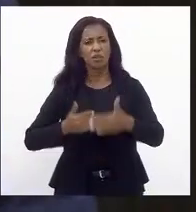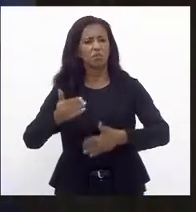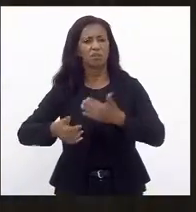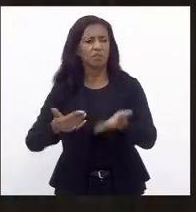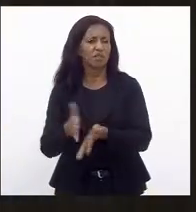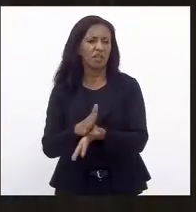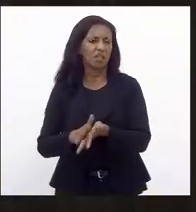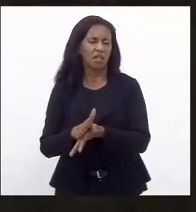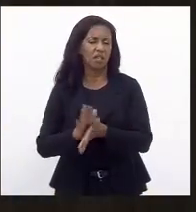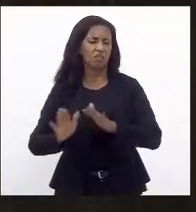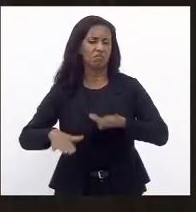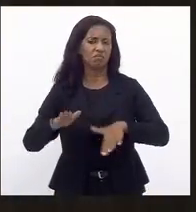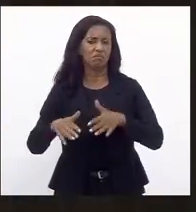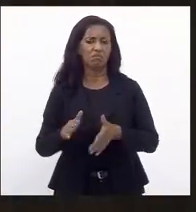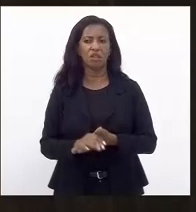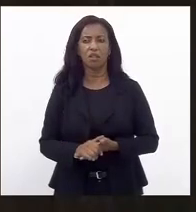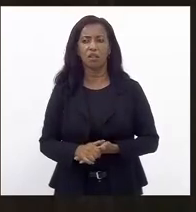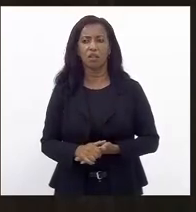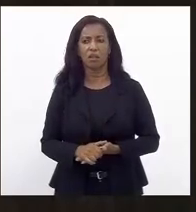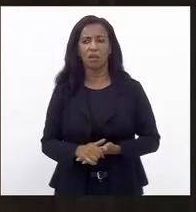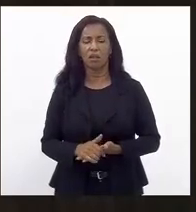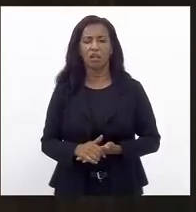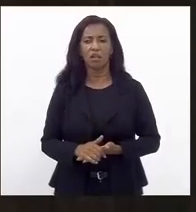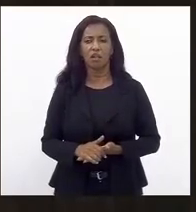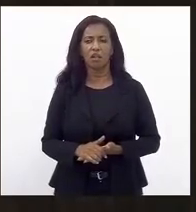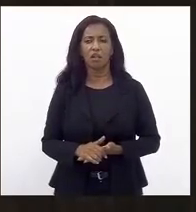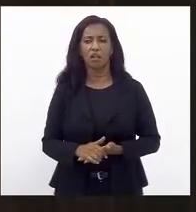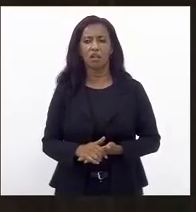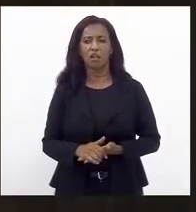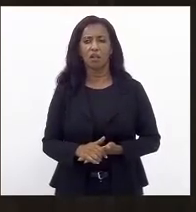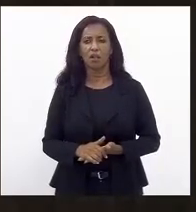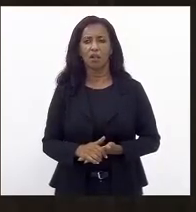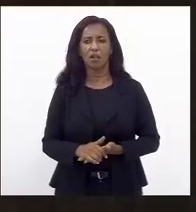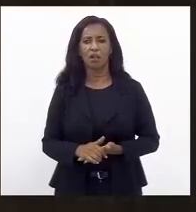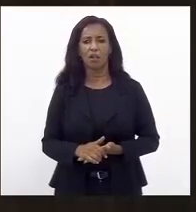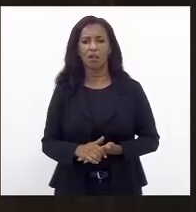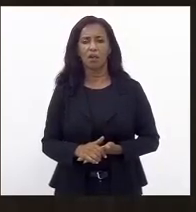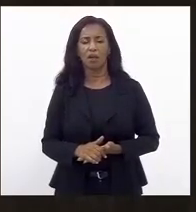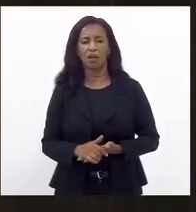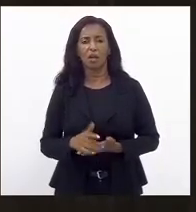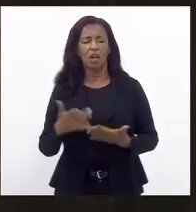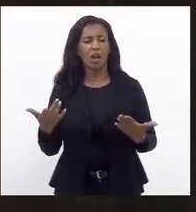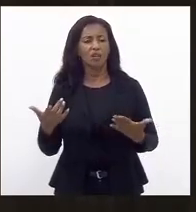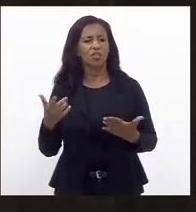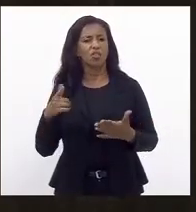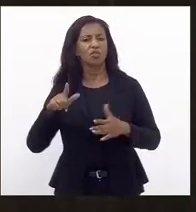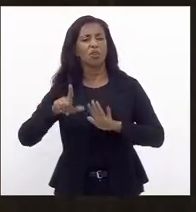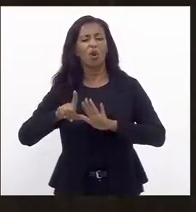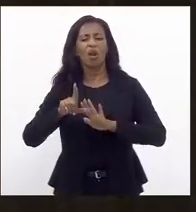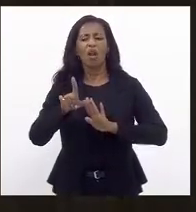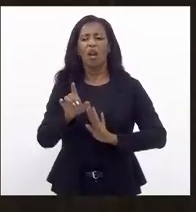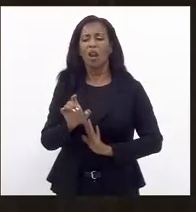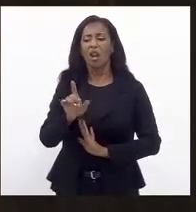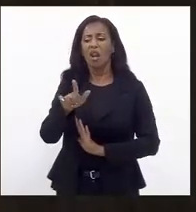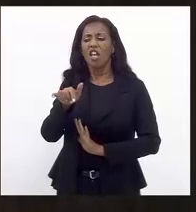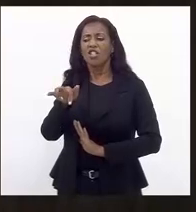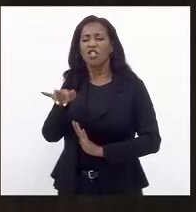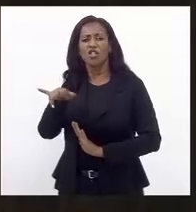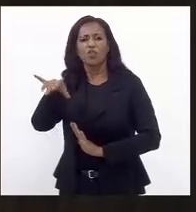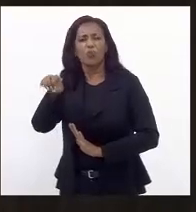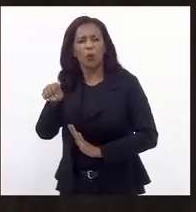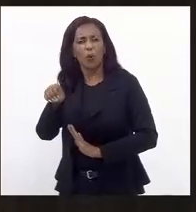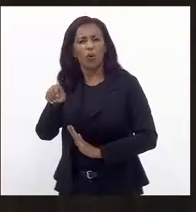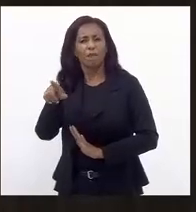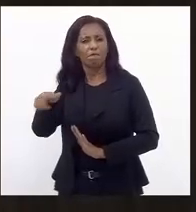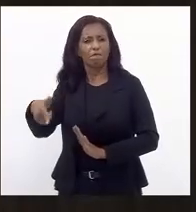avançar em nada muito pelo caminho a gente vai tá mente é legítimo deu legitimidade